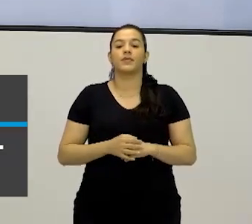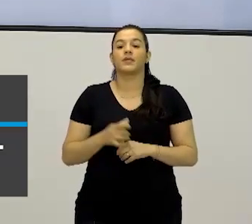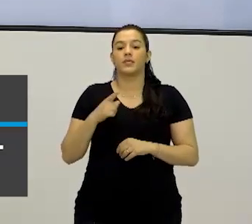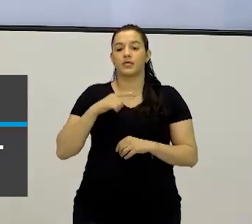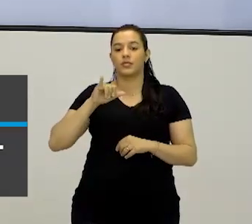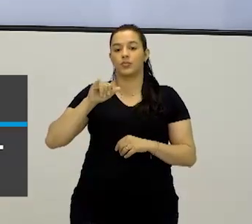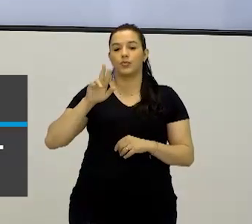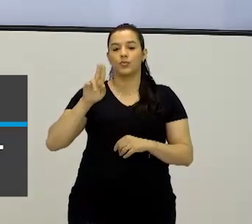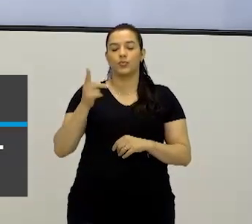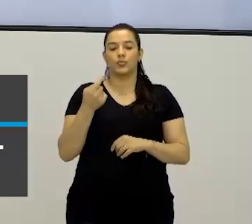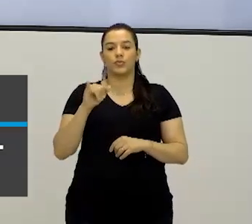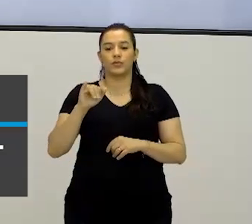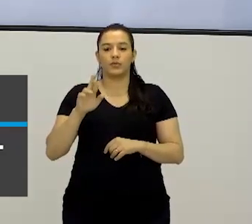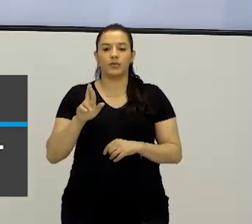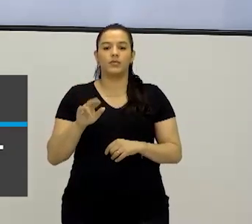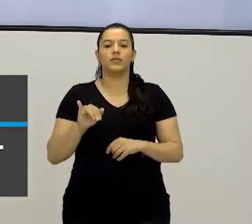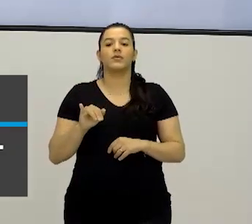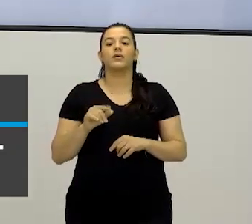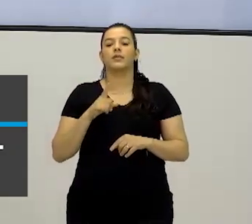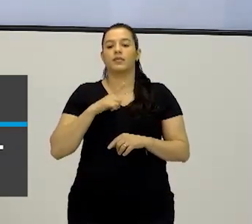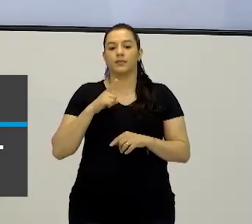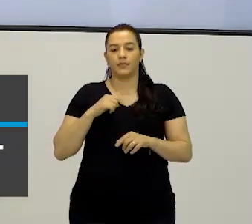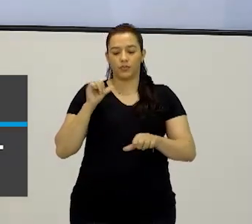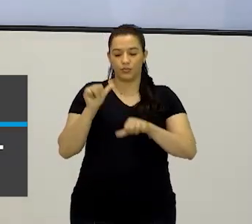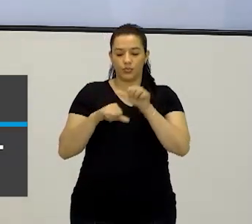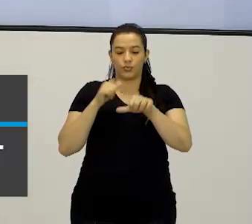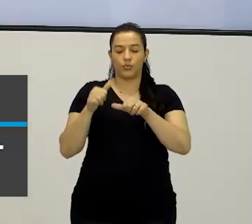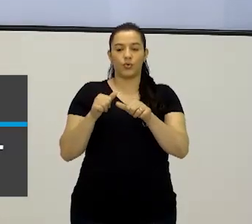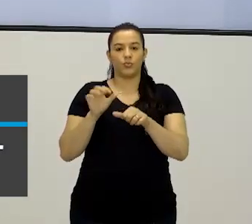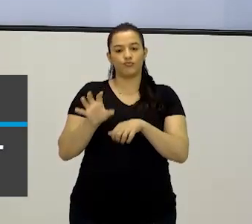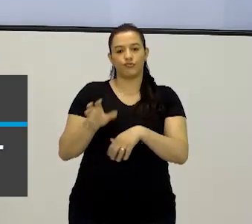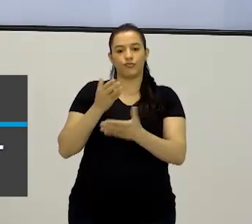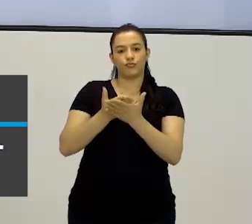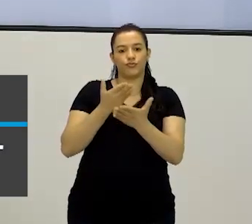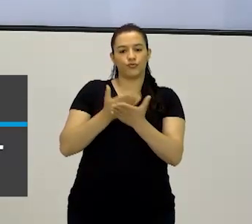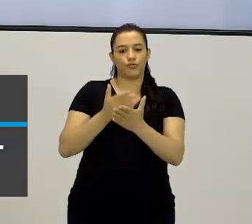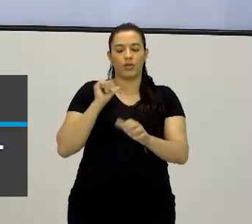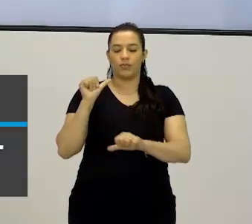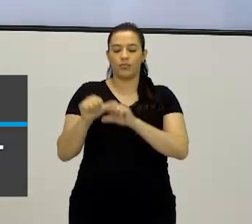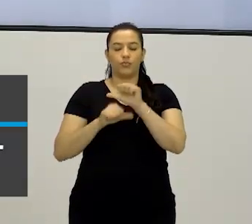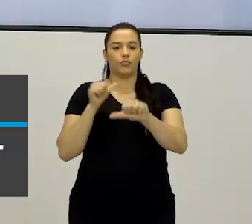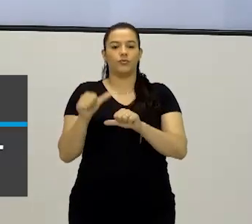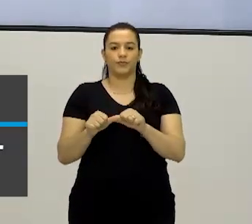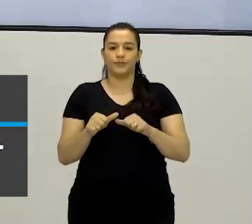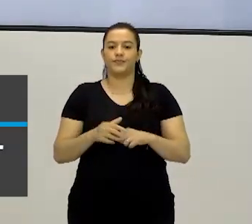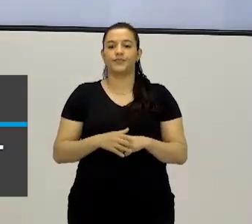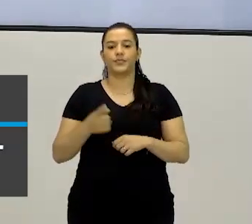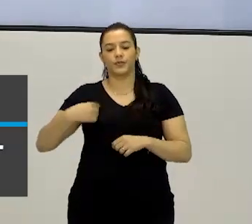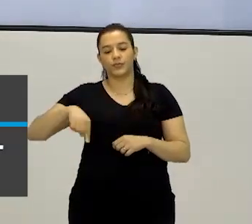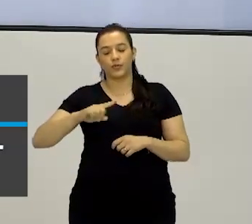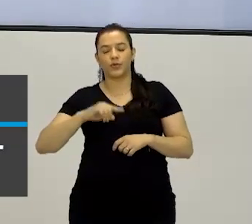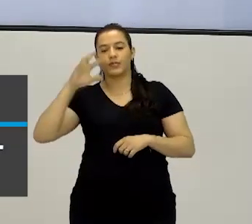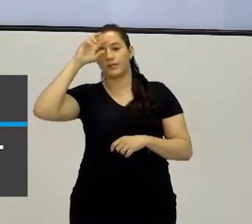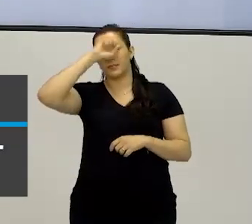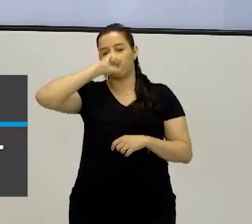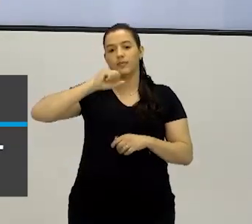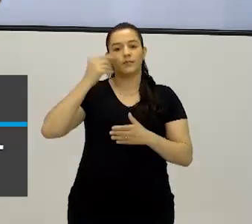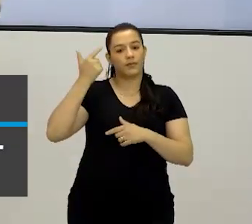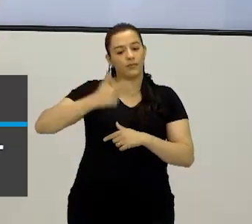jeito de estudar e a professora Isilda também traz a questão da paciência. A gente aprendeu a ter mais